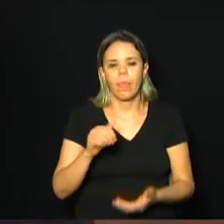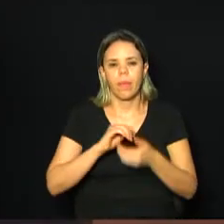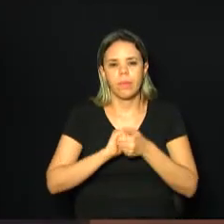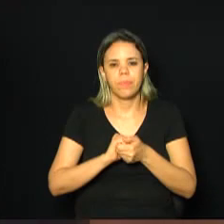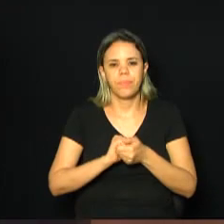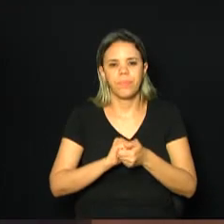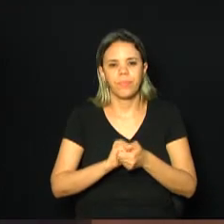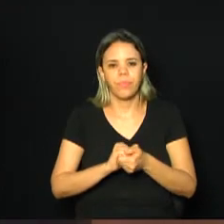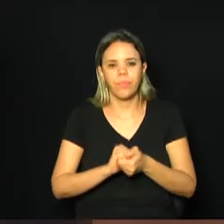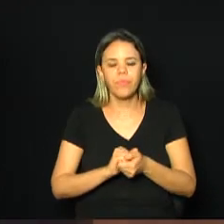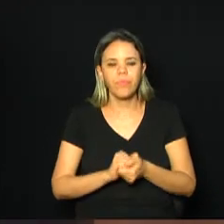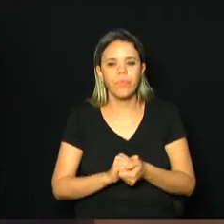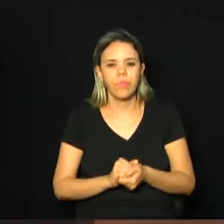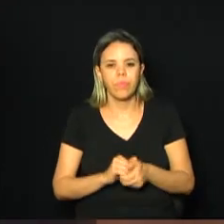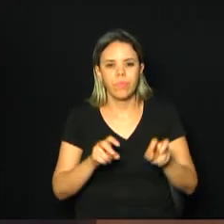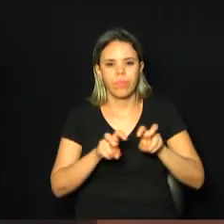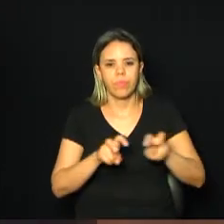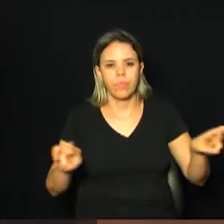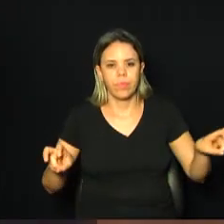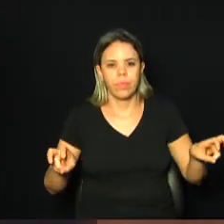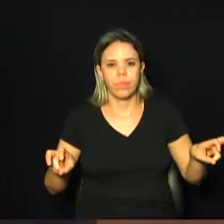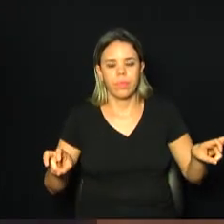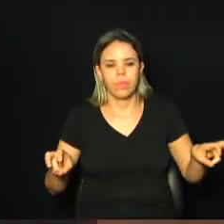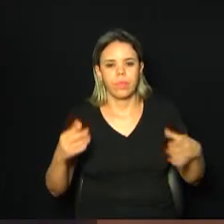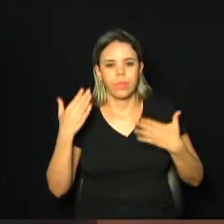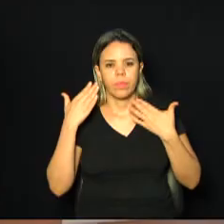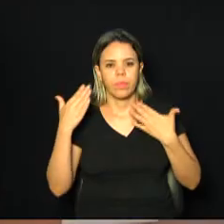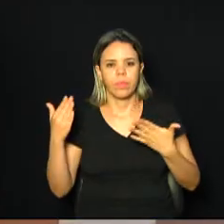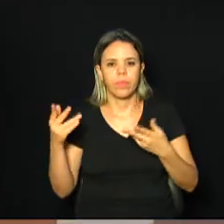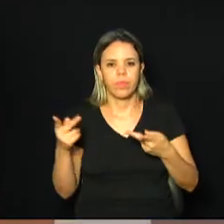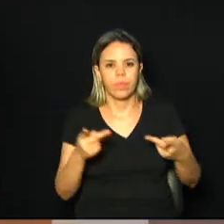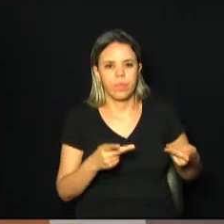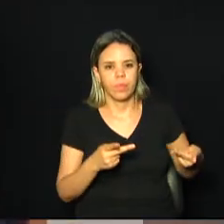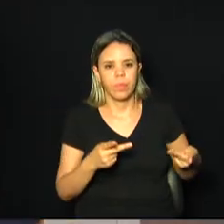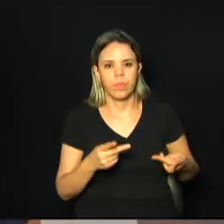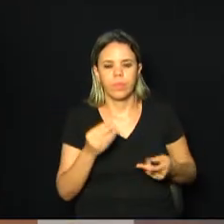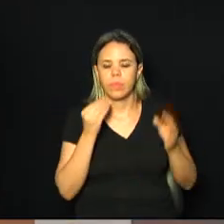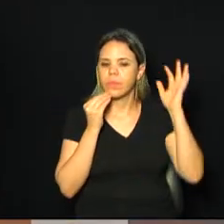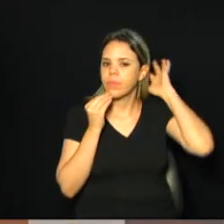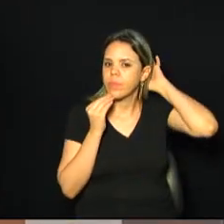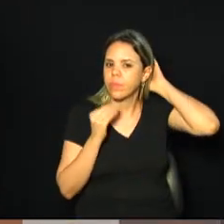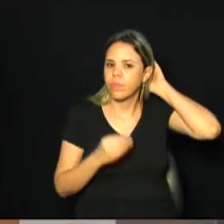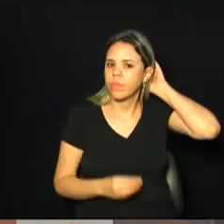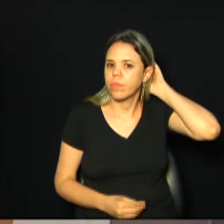cumprimentar a mesa, né? Agradecer pelo convite, pela oportunidade.